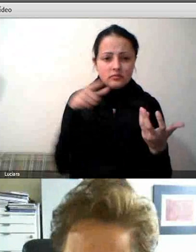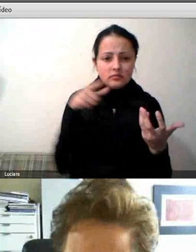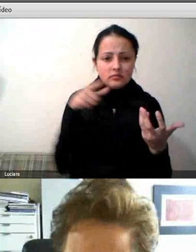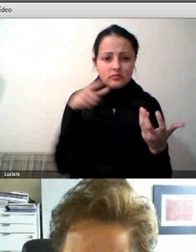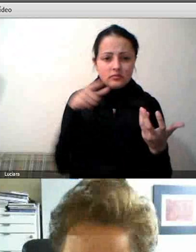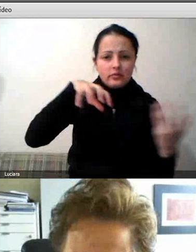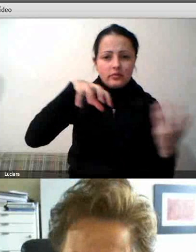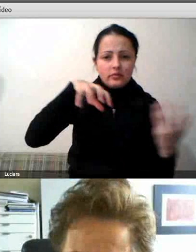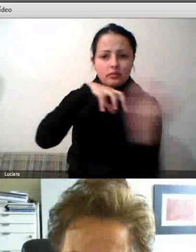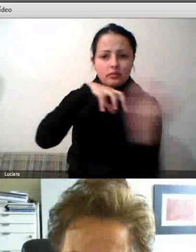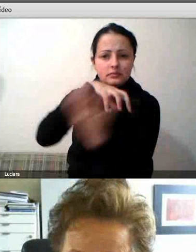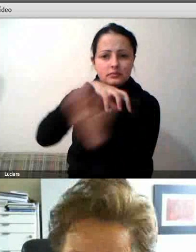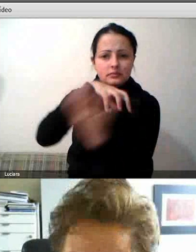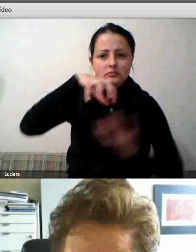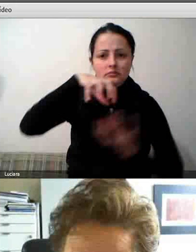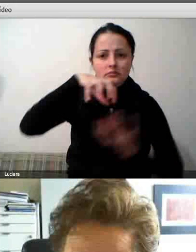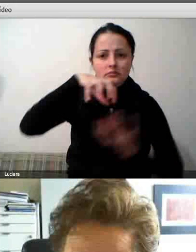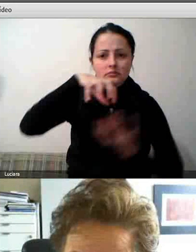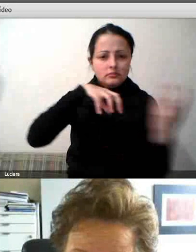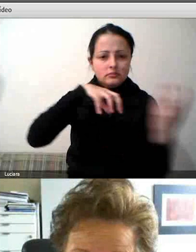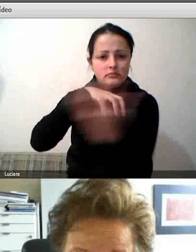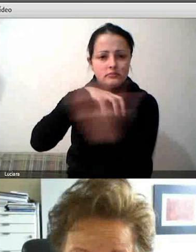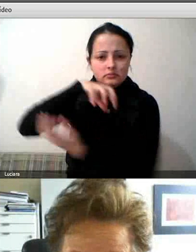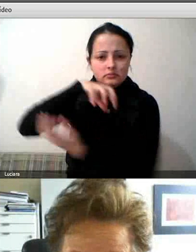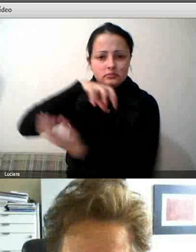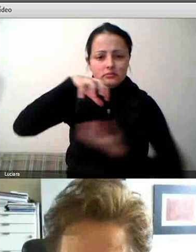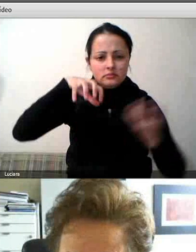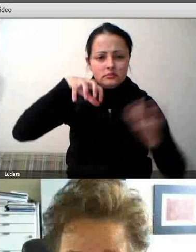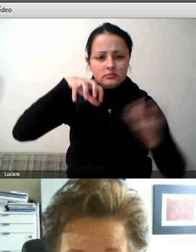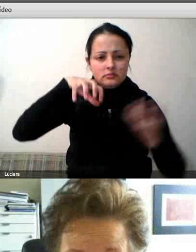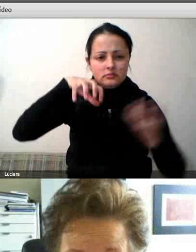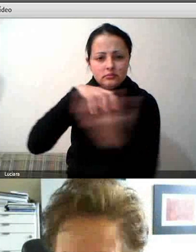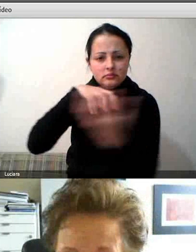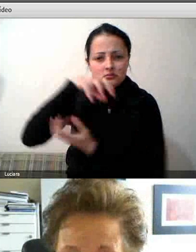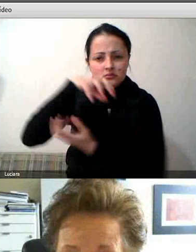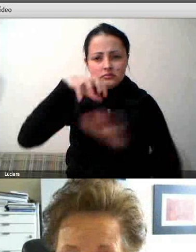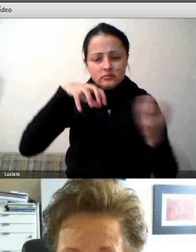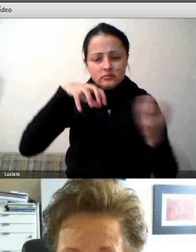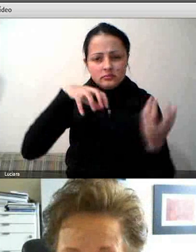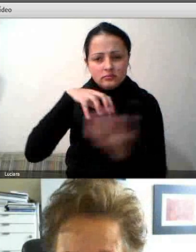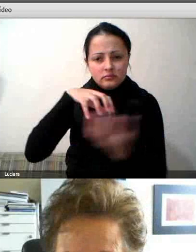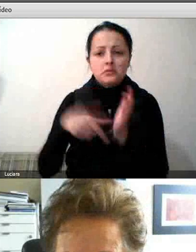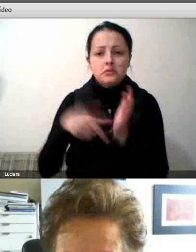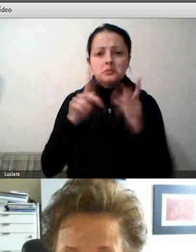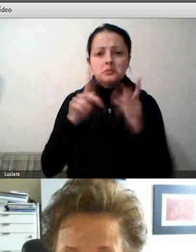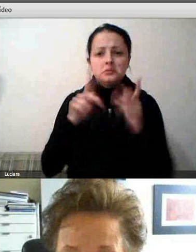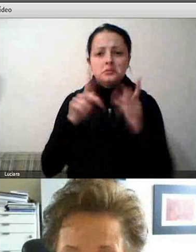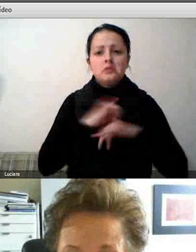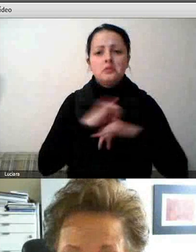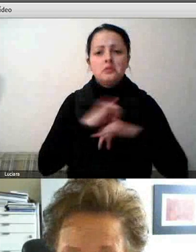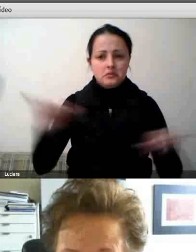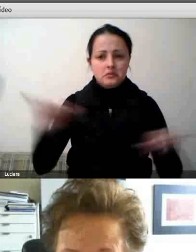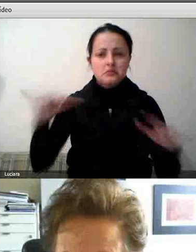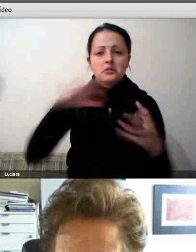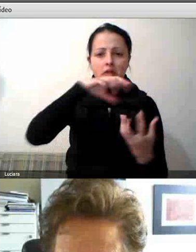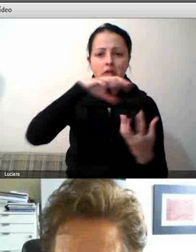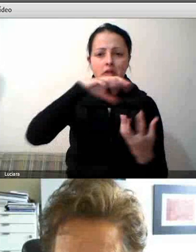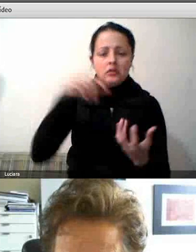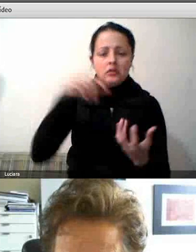a usar o telescópio, ele descobriu coisas fantásticas, que a Terra girava em torno do